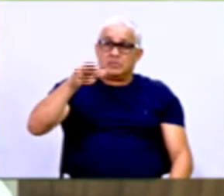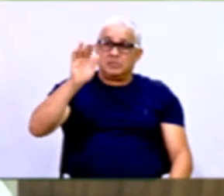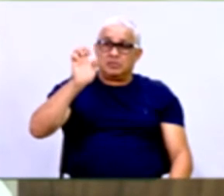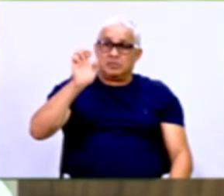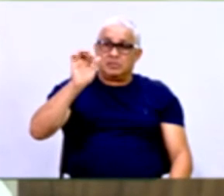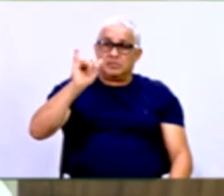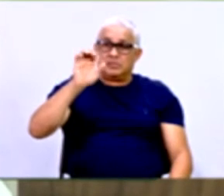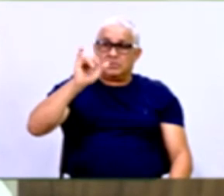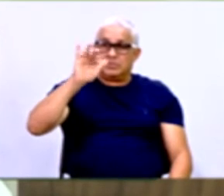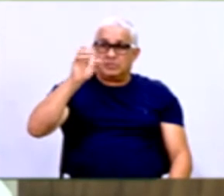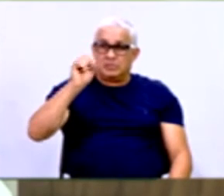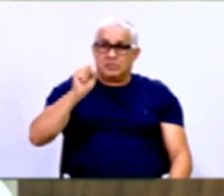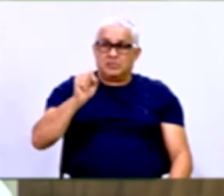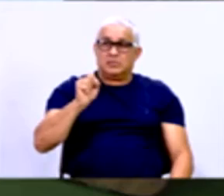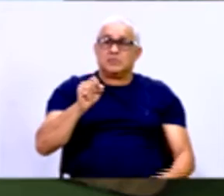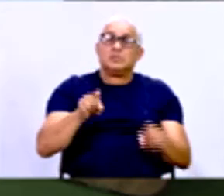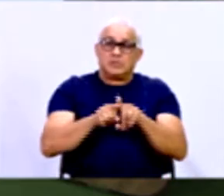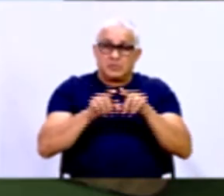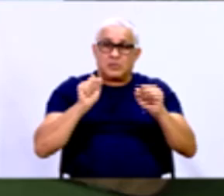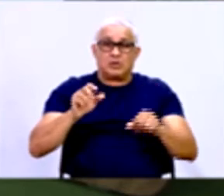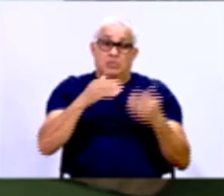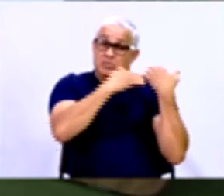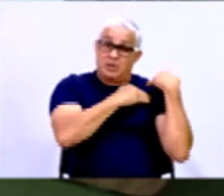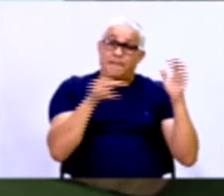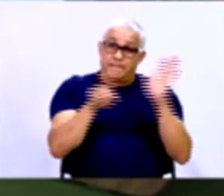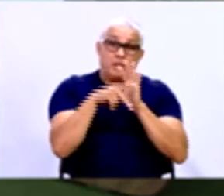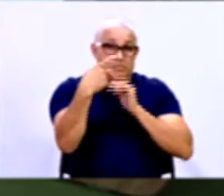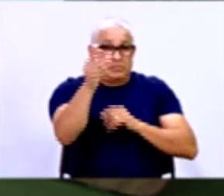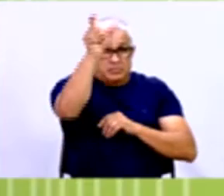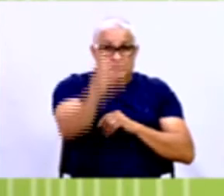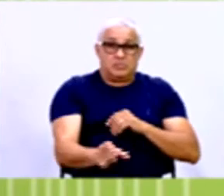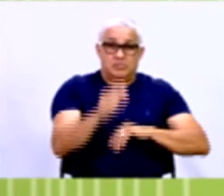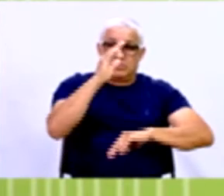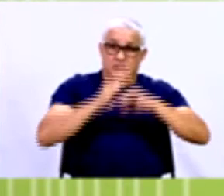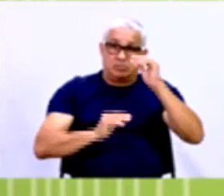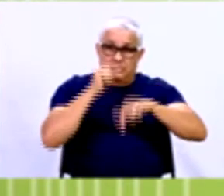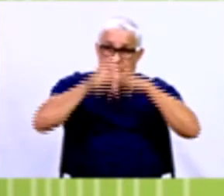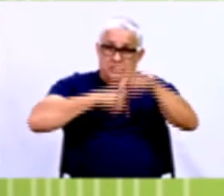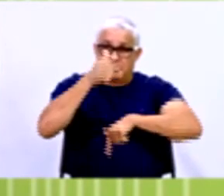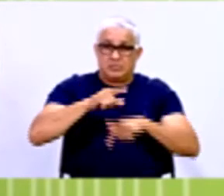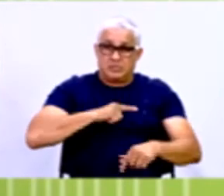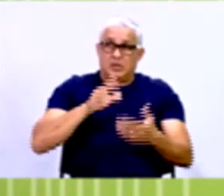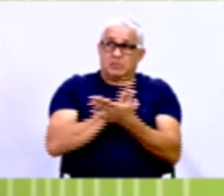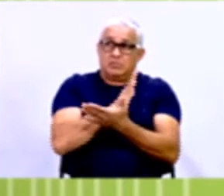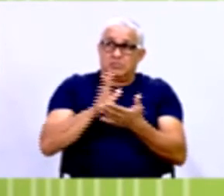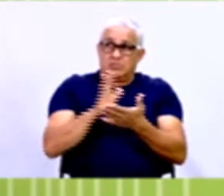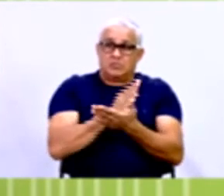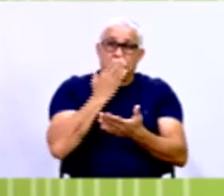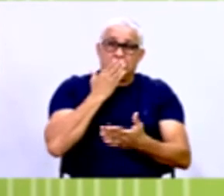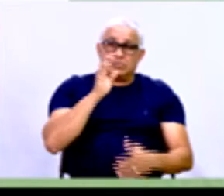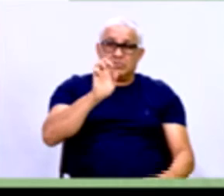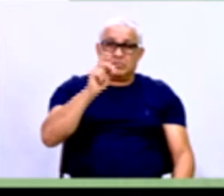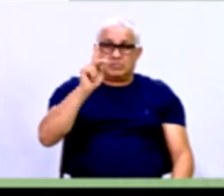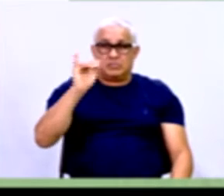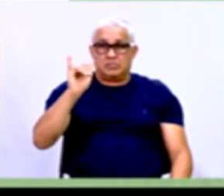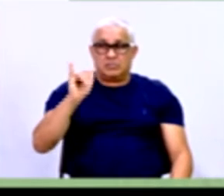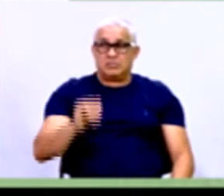responsabilizado por aquele acidente que ele mesmo sofreu. Exatamente. Nós temos aqui alguns tipos de EPIs. Nós vamos estar